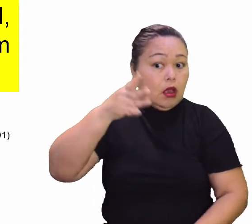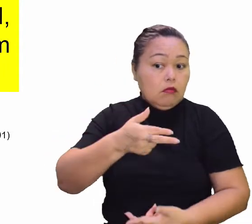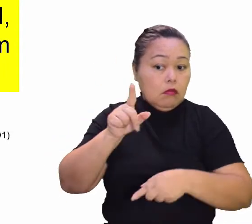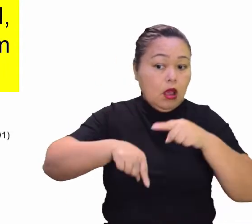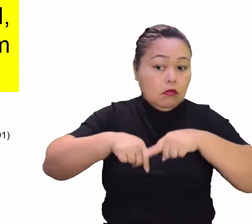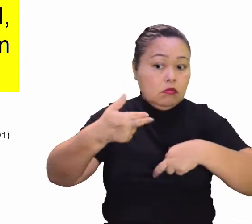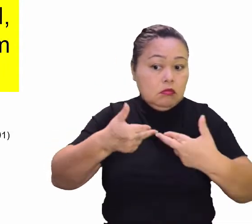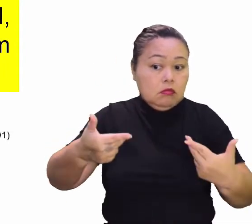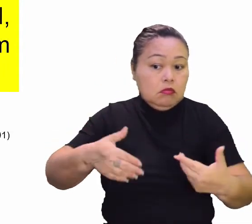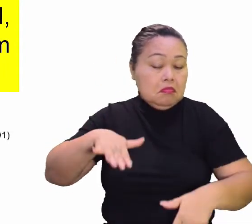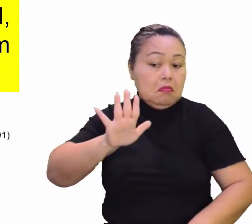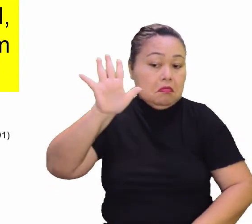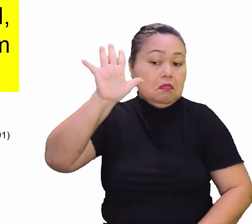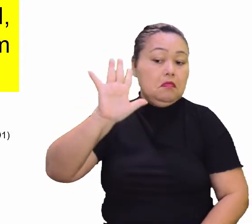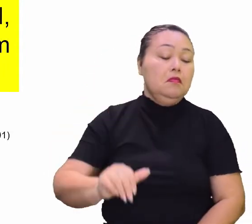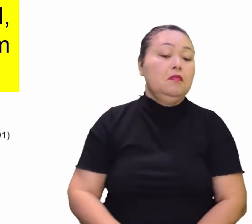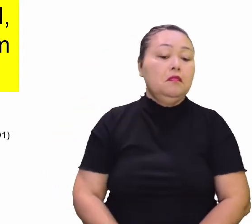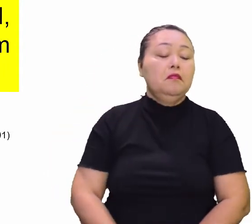mesmo, professor.